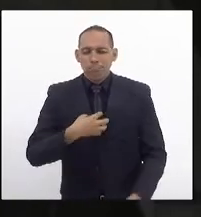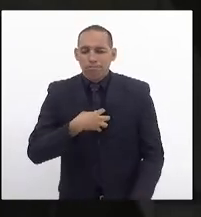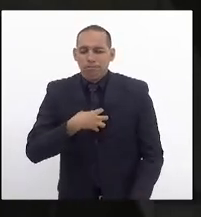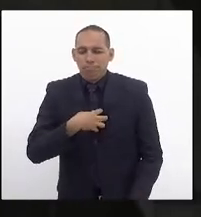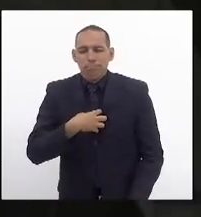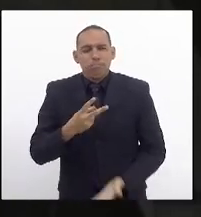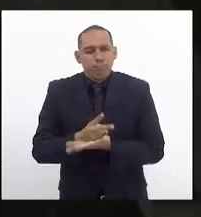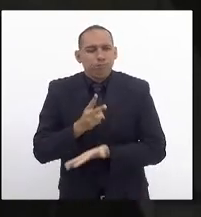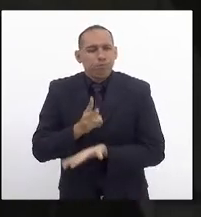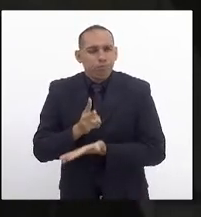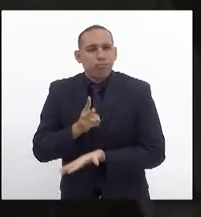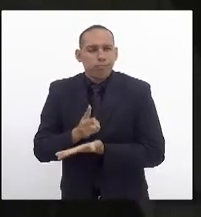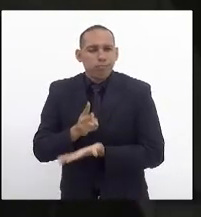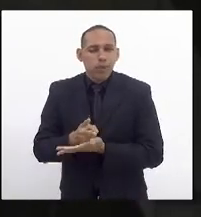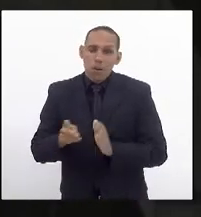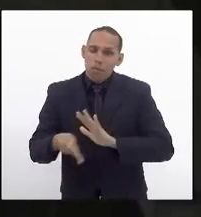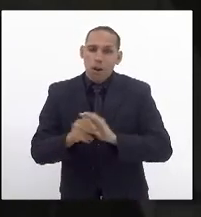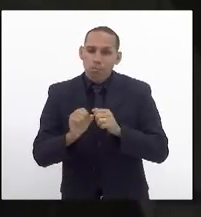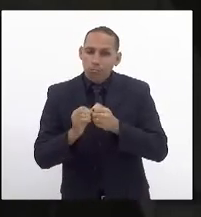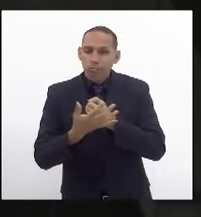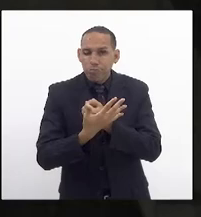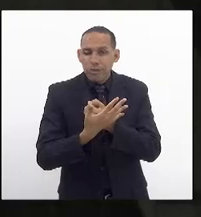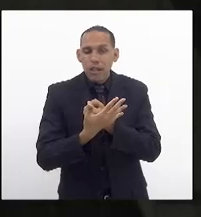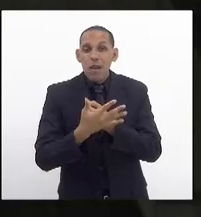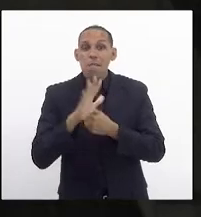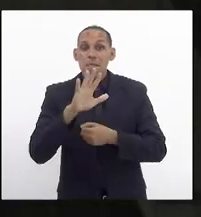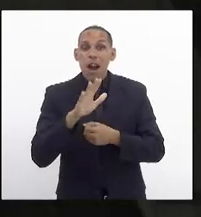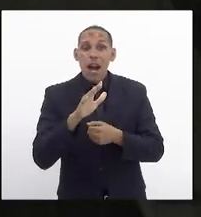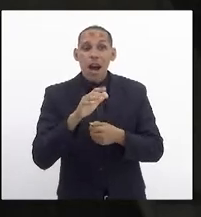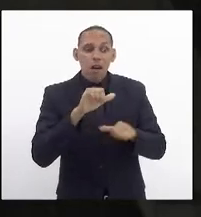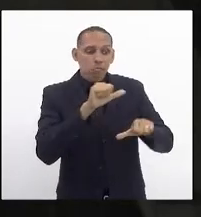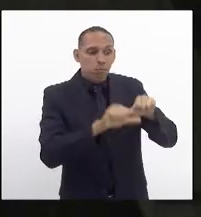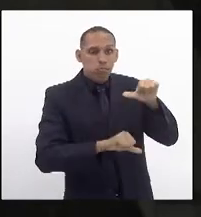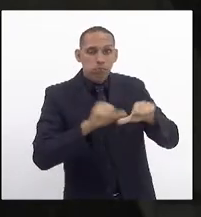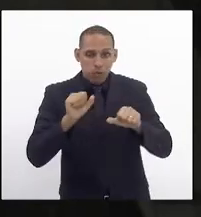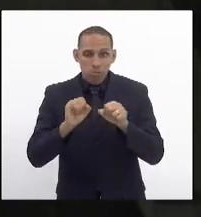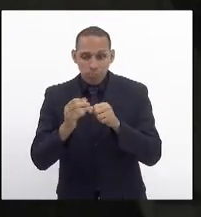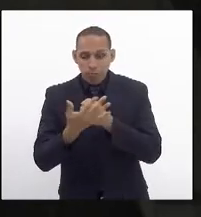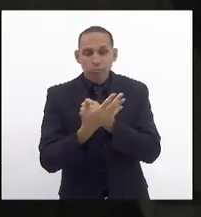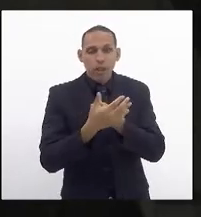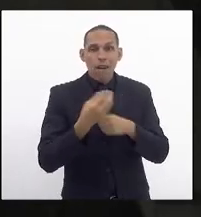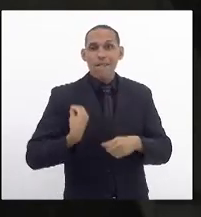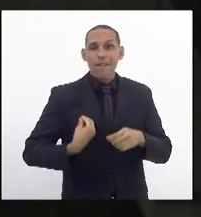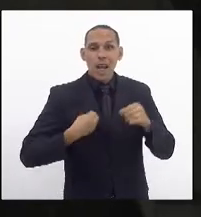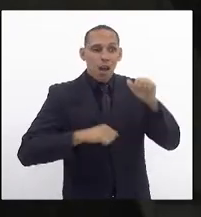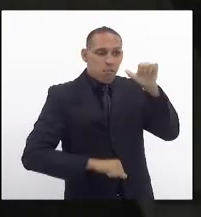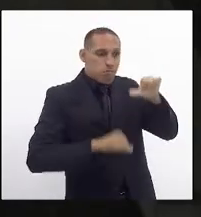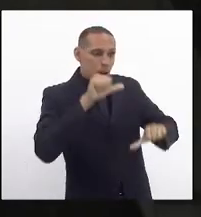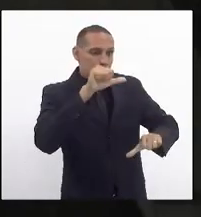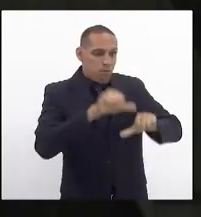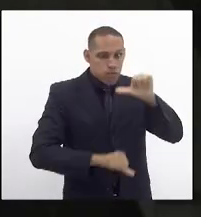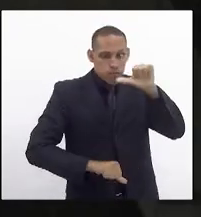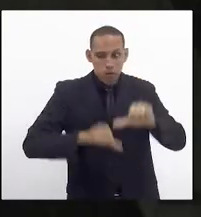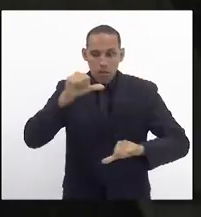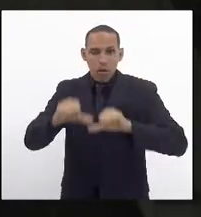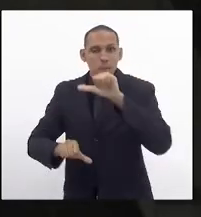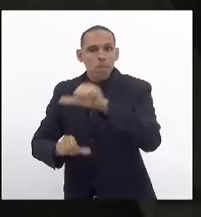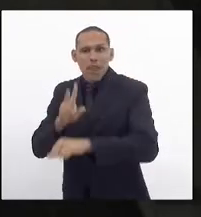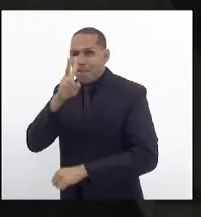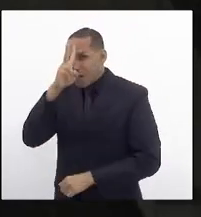corrida de 19 alterou a corrigir 19 a vida das pessoas fortemente